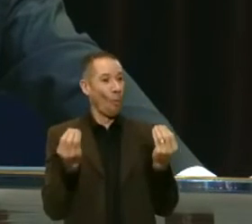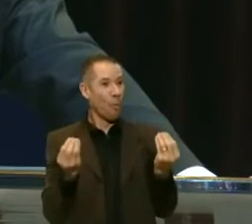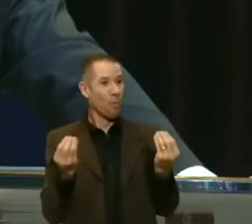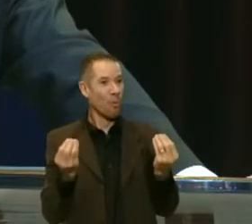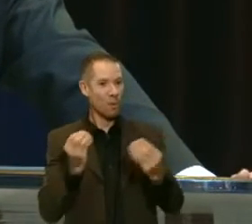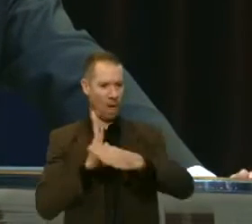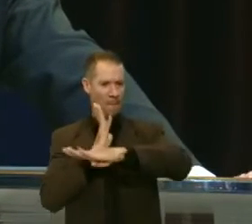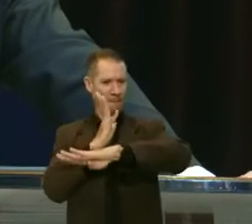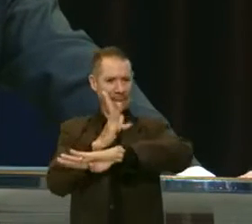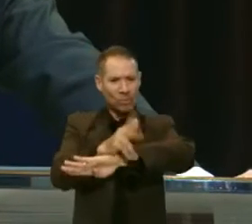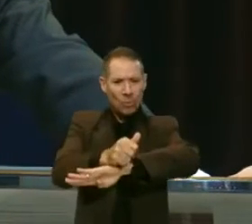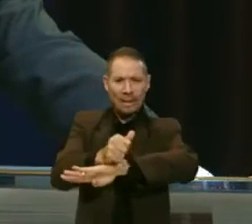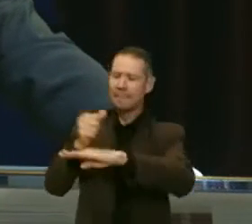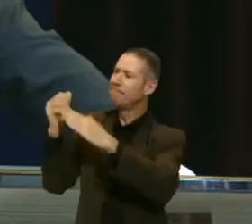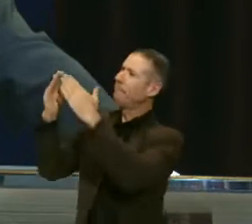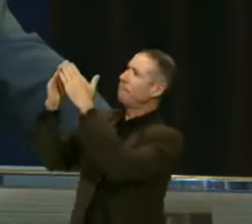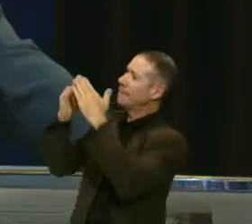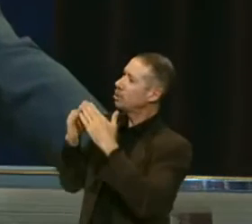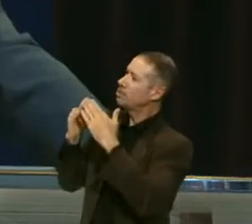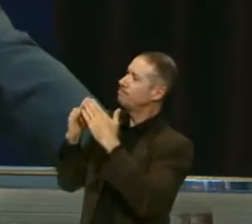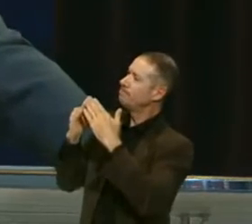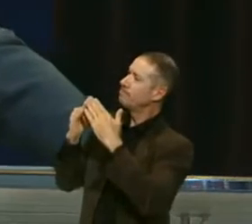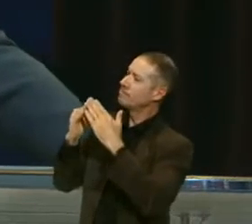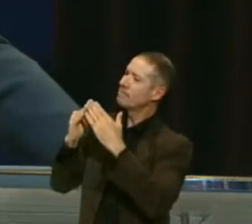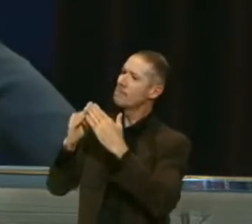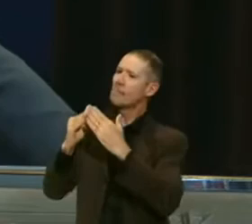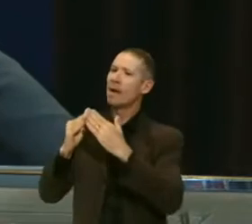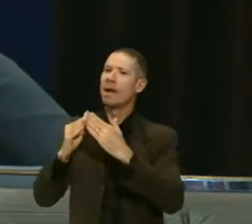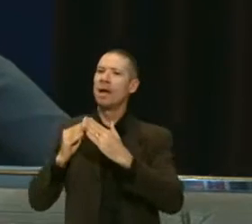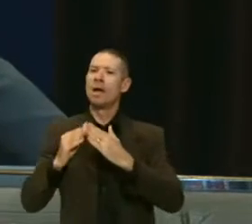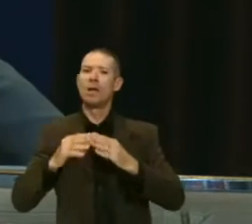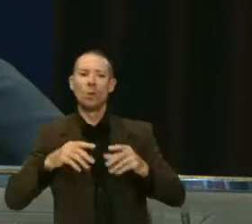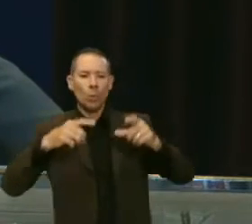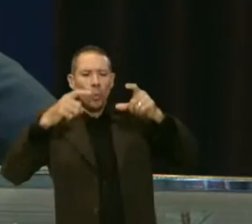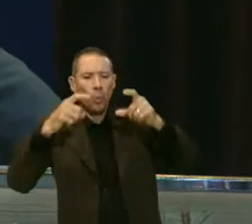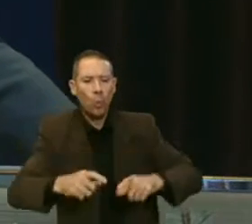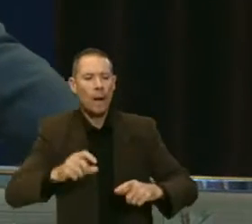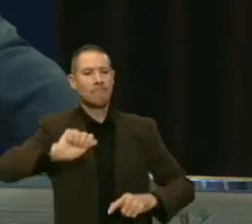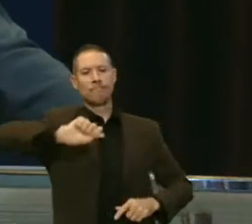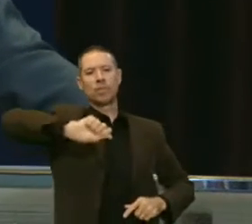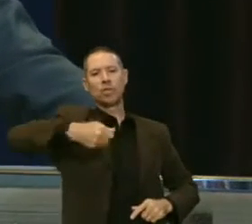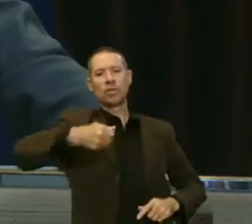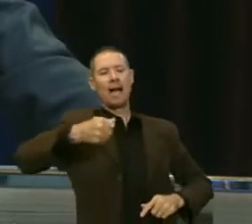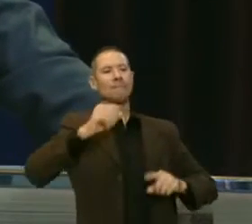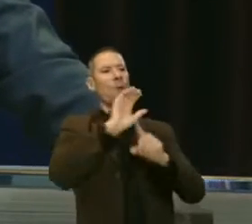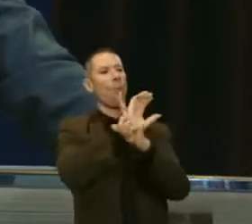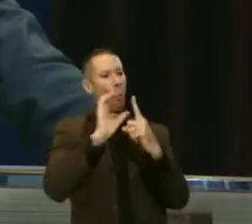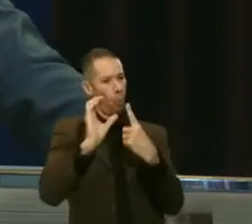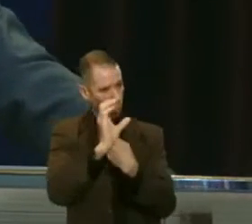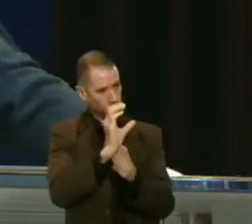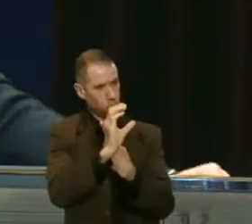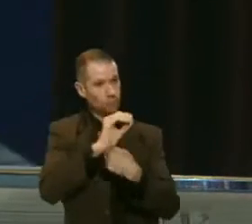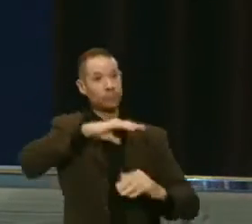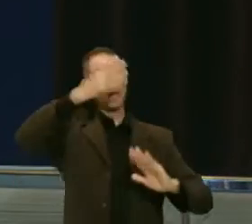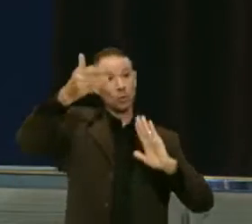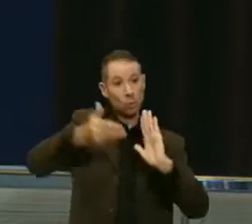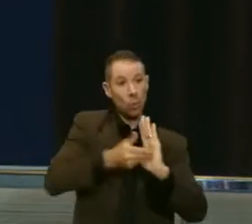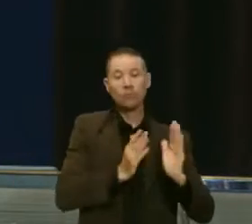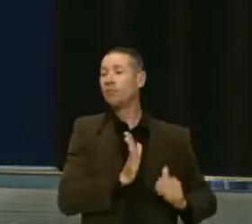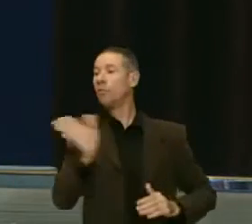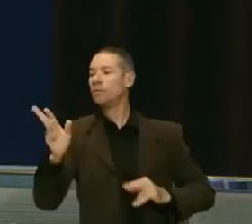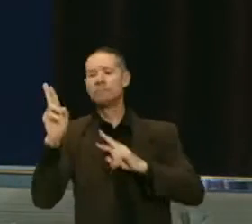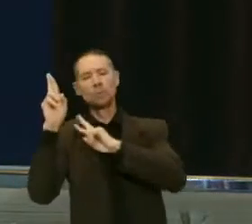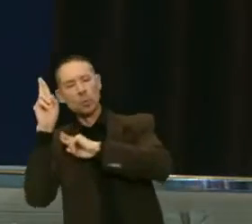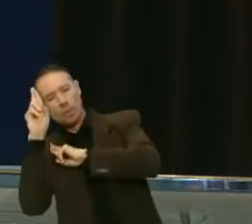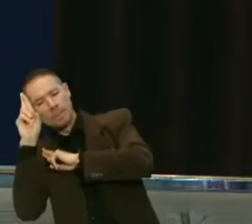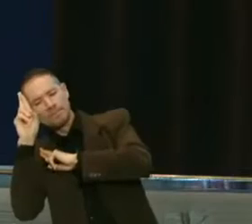Naquela madrugada eu pedi a chave do lugar de culto. E quando todos foram dormir, eu